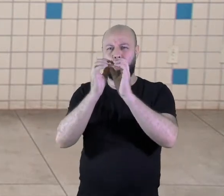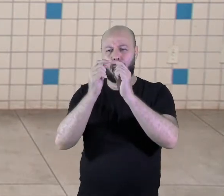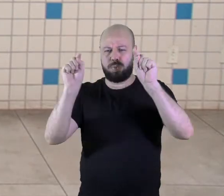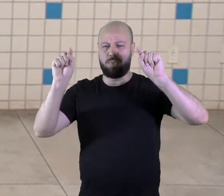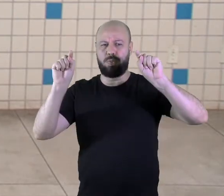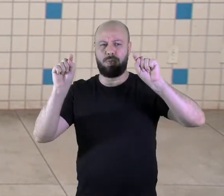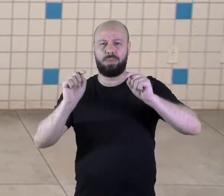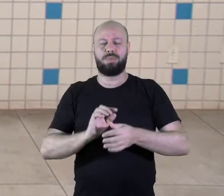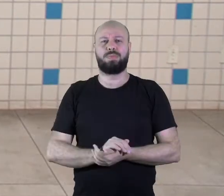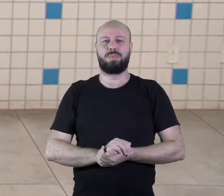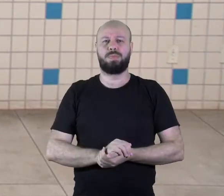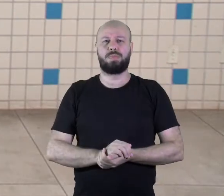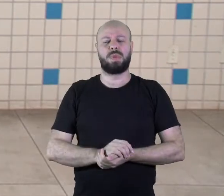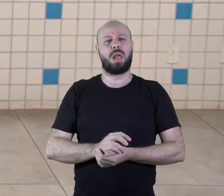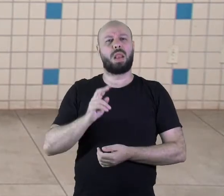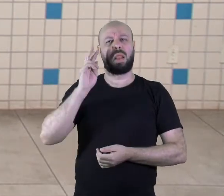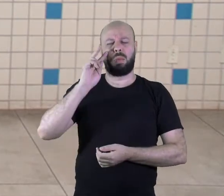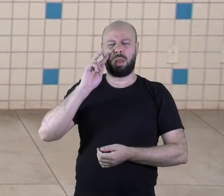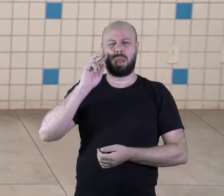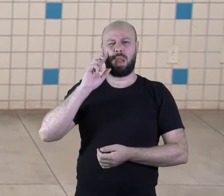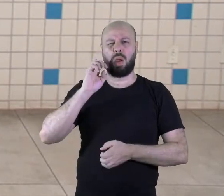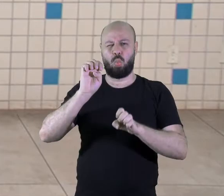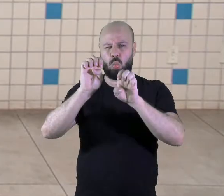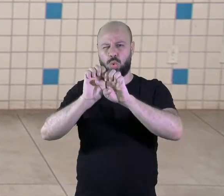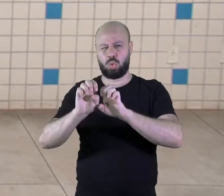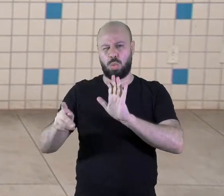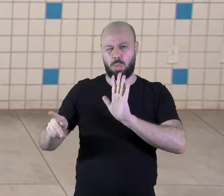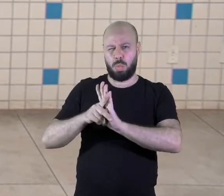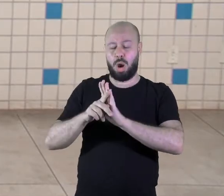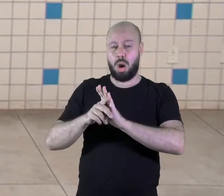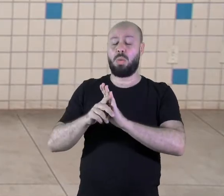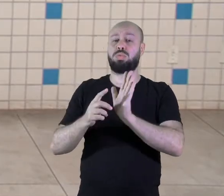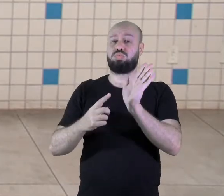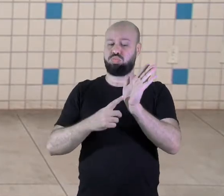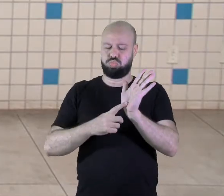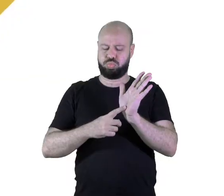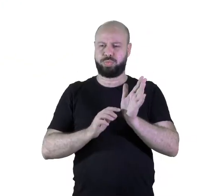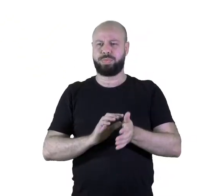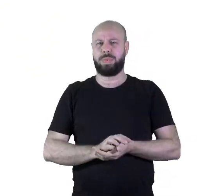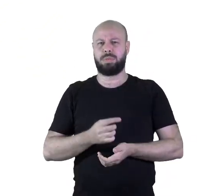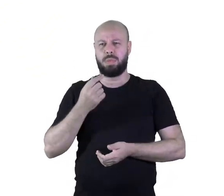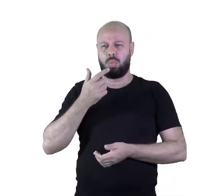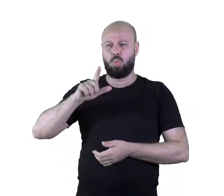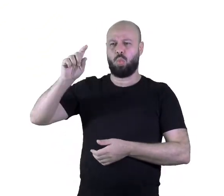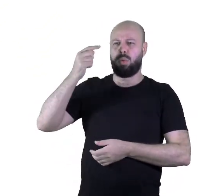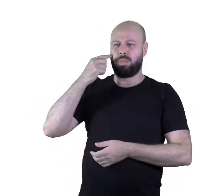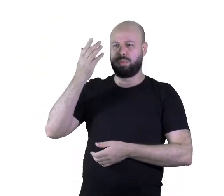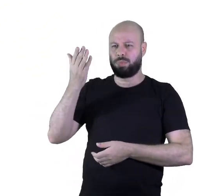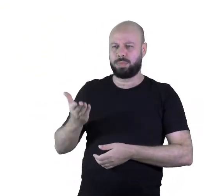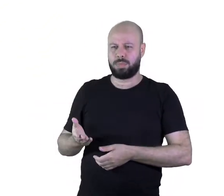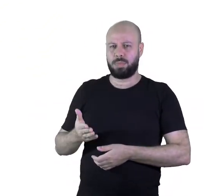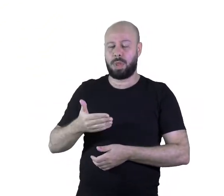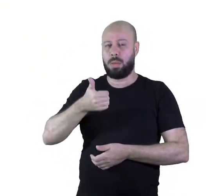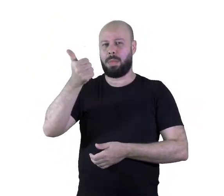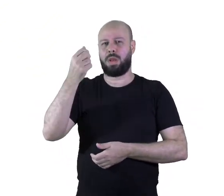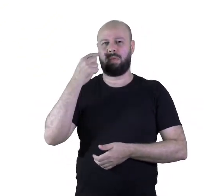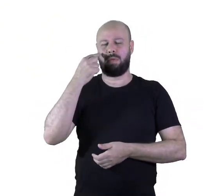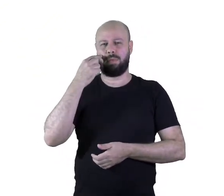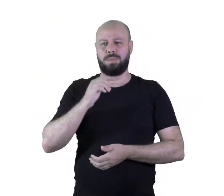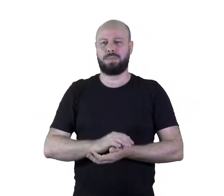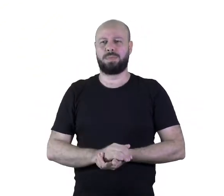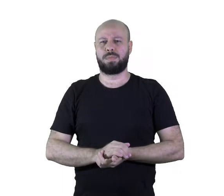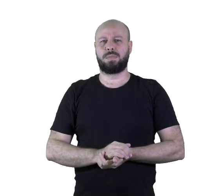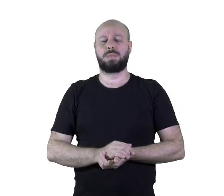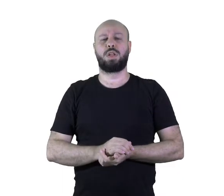então vocês veem que ele compõe algumas estruturas. Não é? No outro slide ali, ó, fica até melhor de ver. Nós temos o